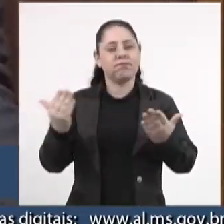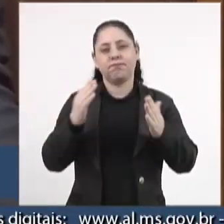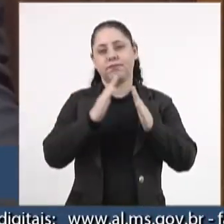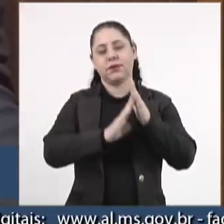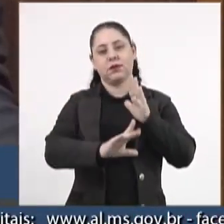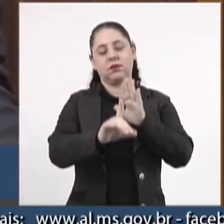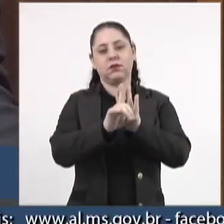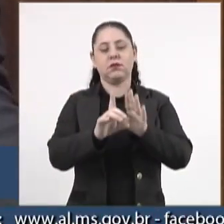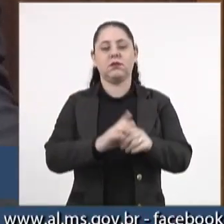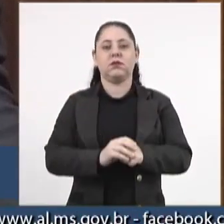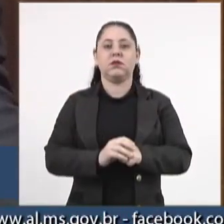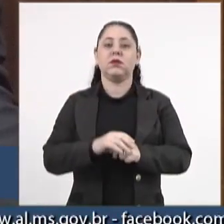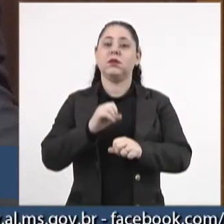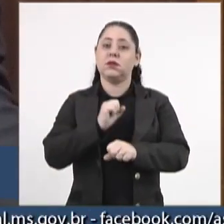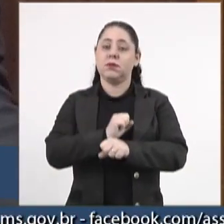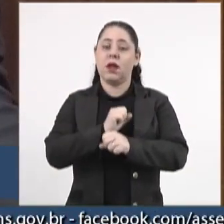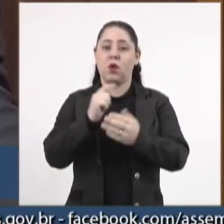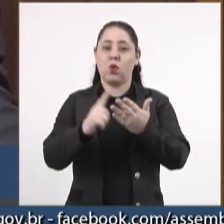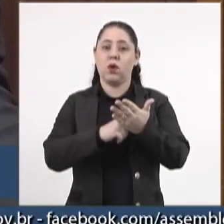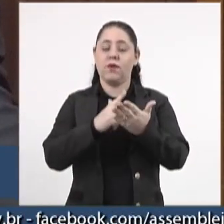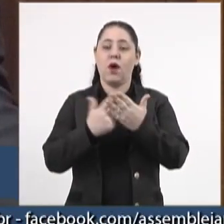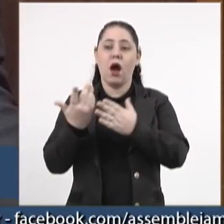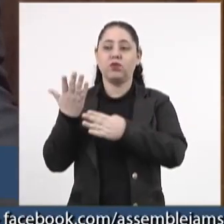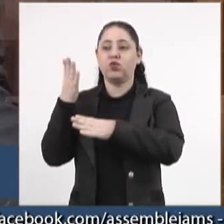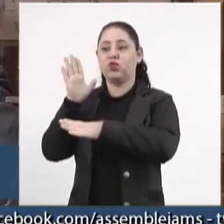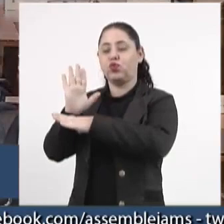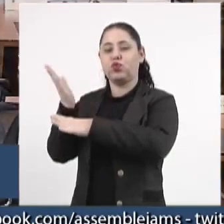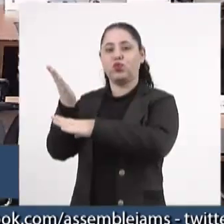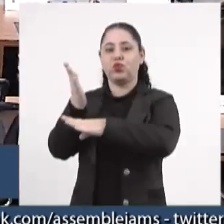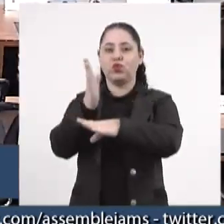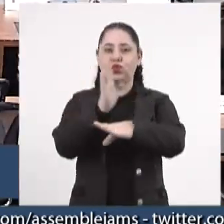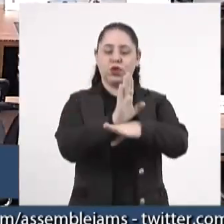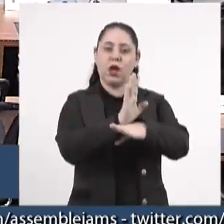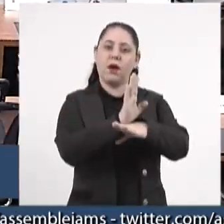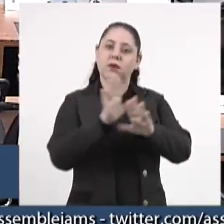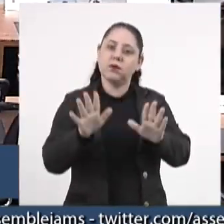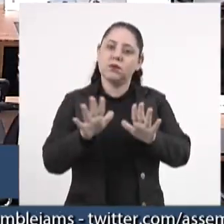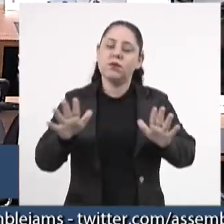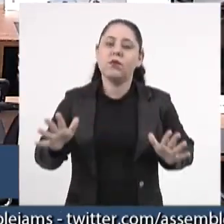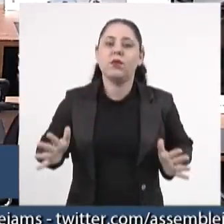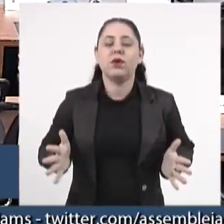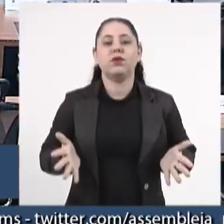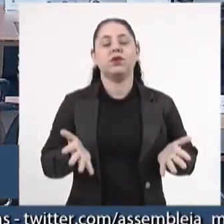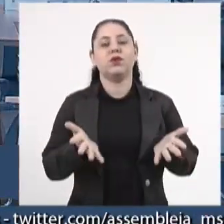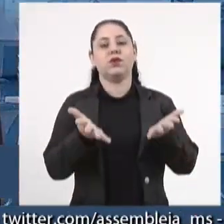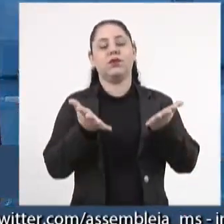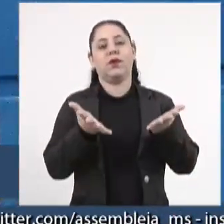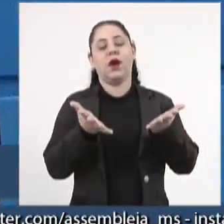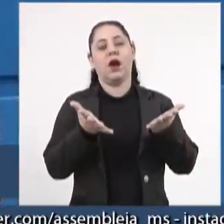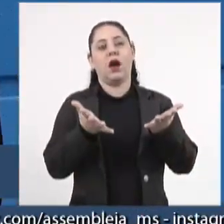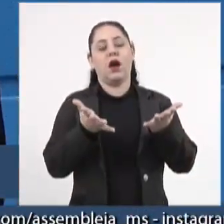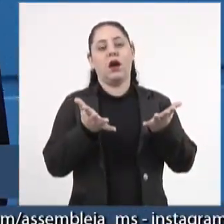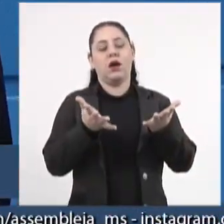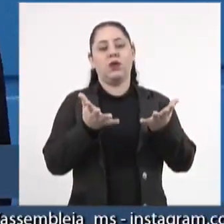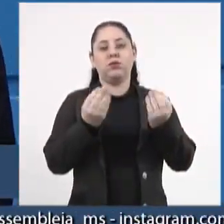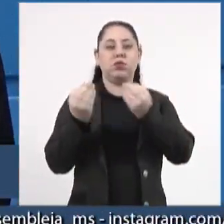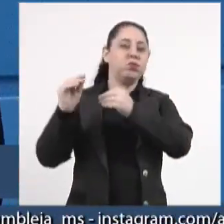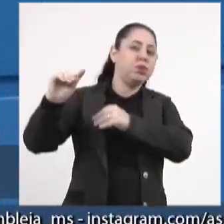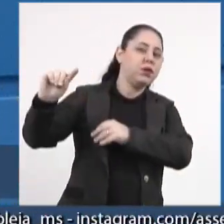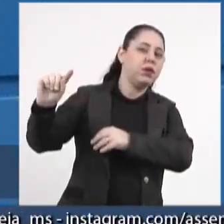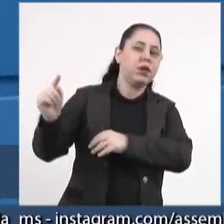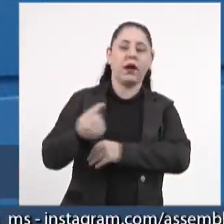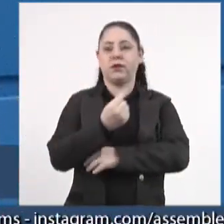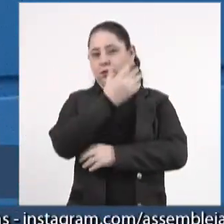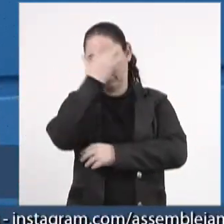bem-vinda a esta casa. Muito obrigado. E eu espero que esse livro venha ajudar a motivar e restaurar milhares de pessoas aqui no